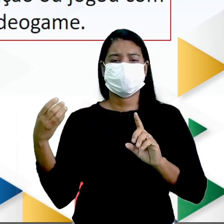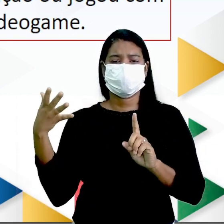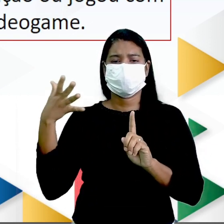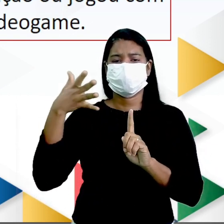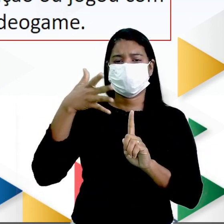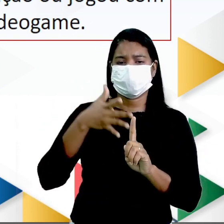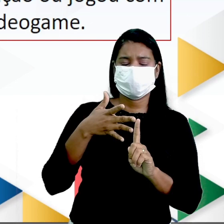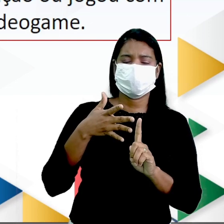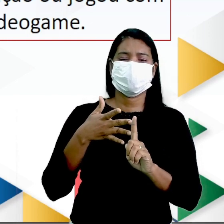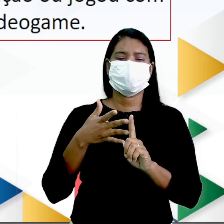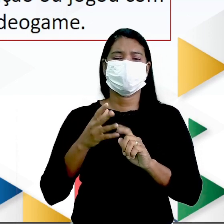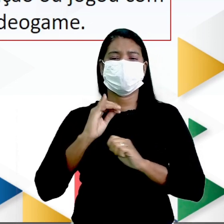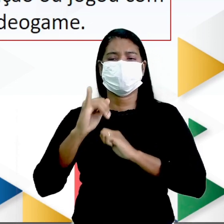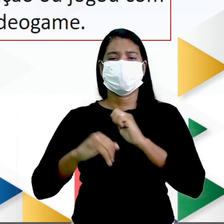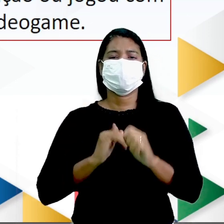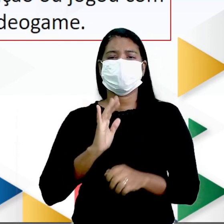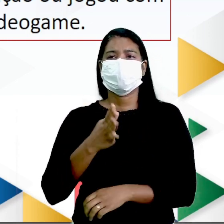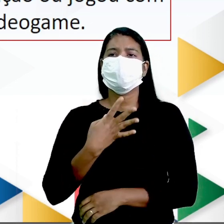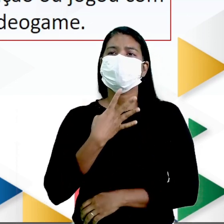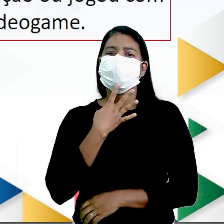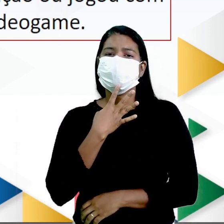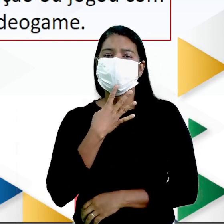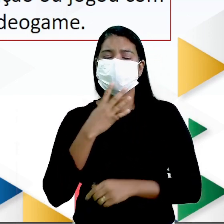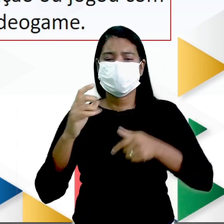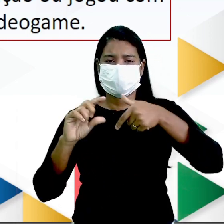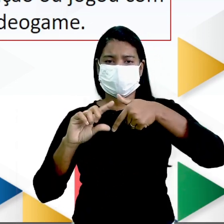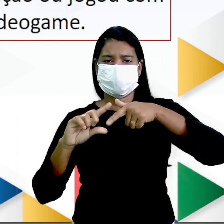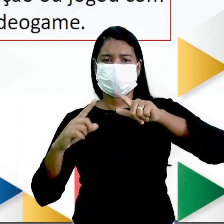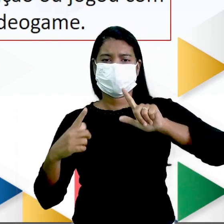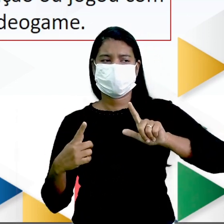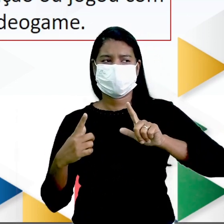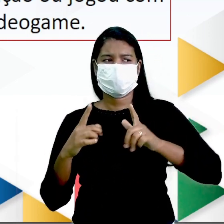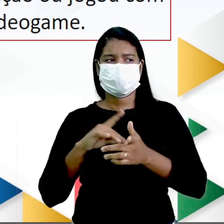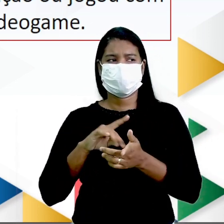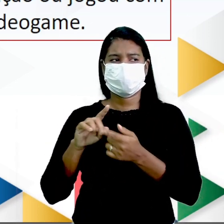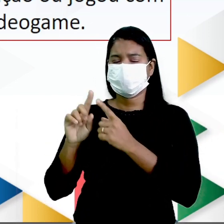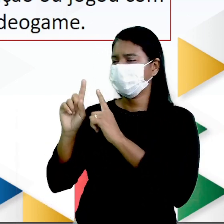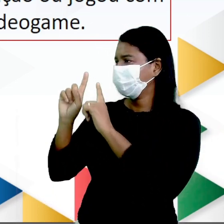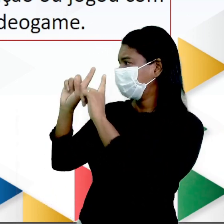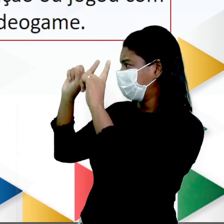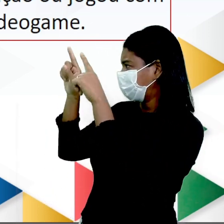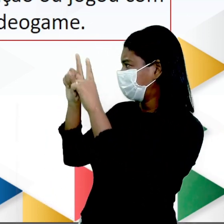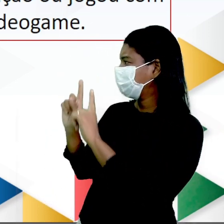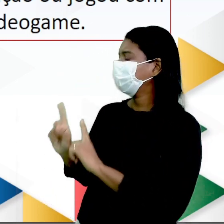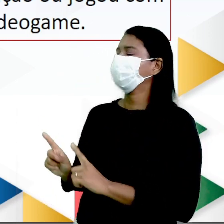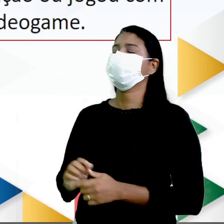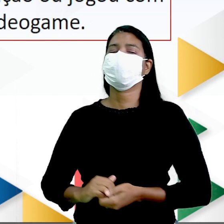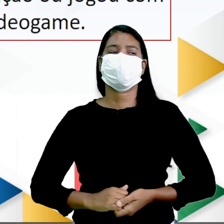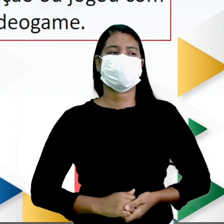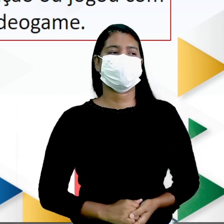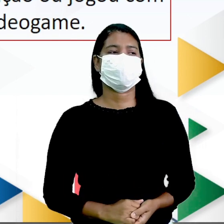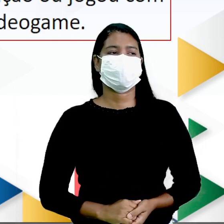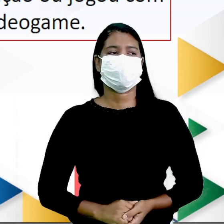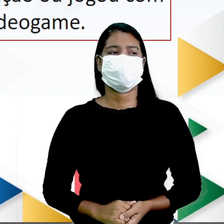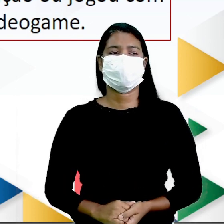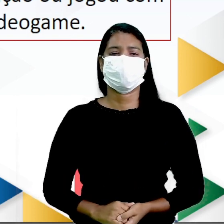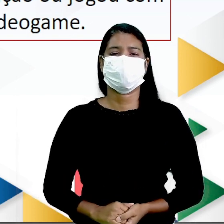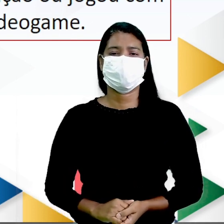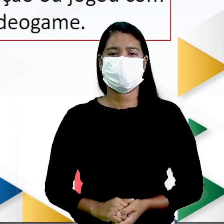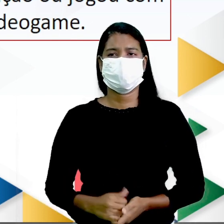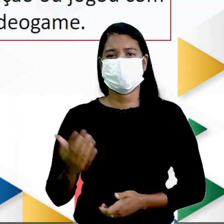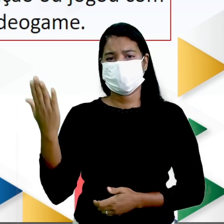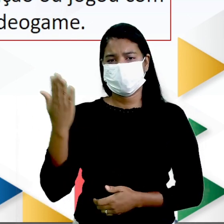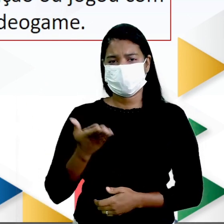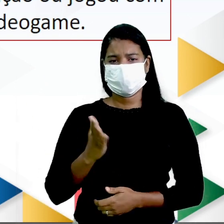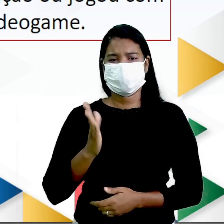polígonos aplicados. Você conhece a modelagem poligonal? Tá aí, ó, o exemplo da modelagem poligonal. É bem provável que